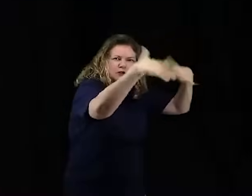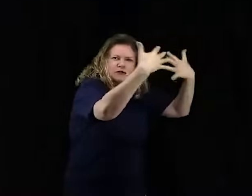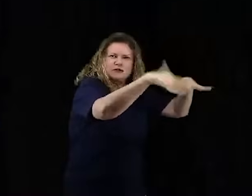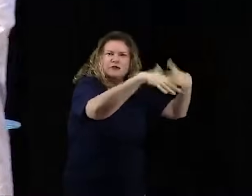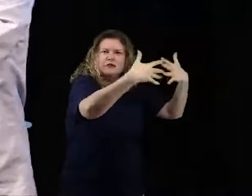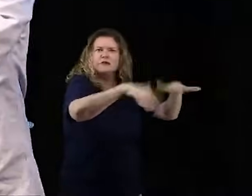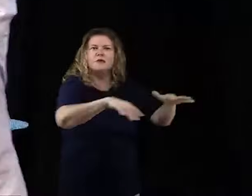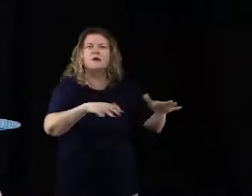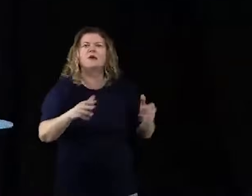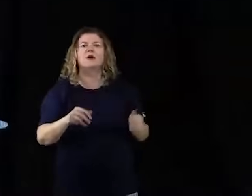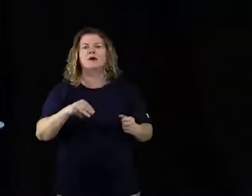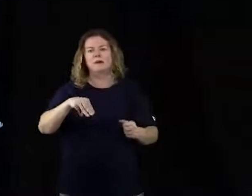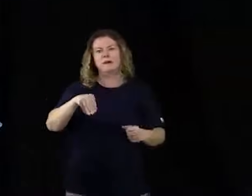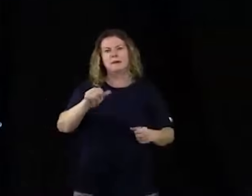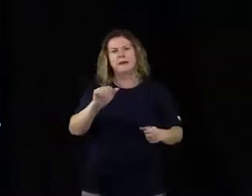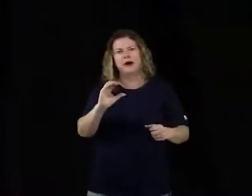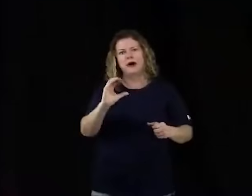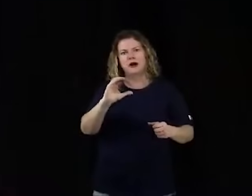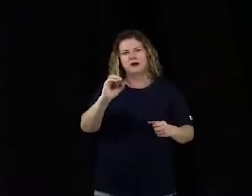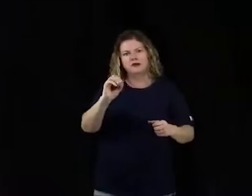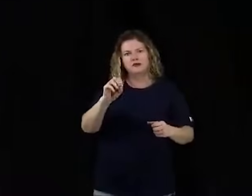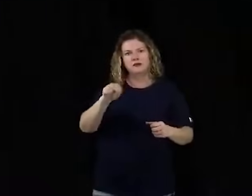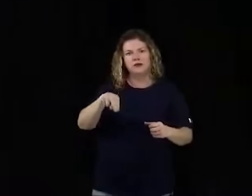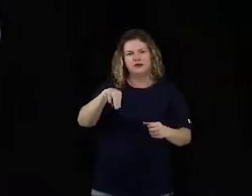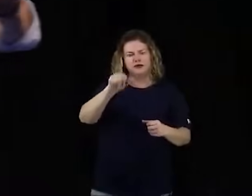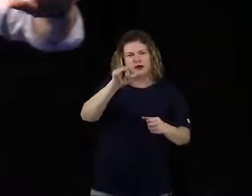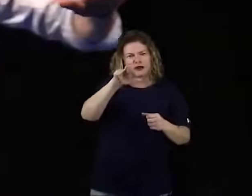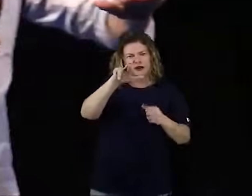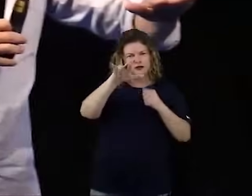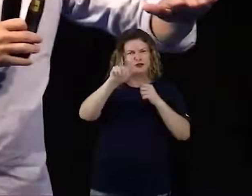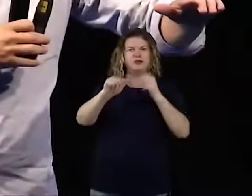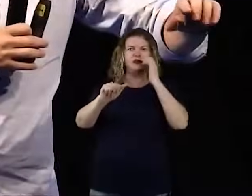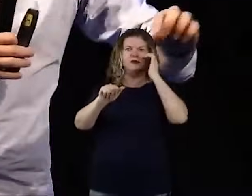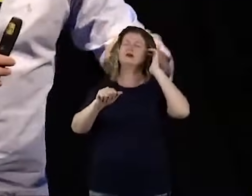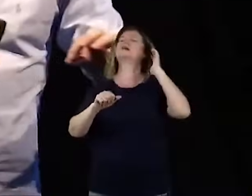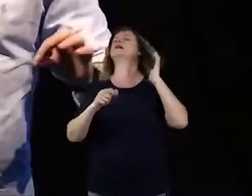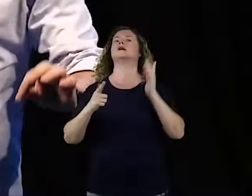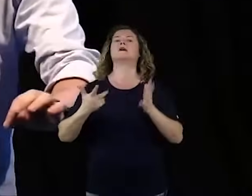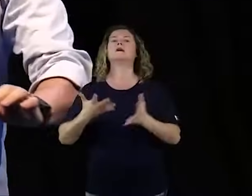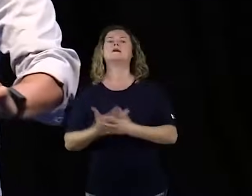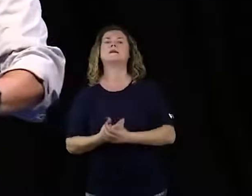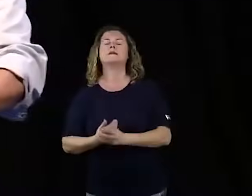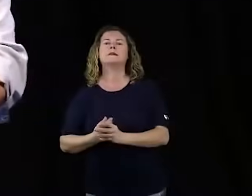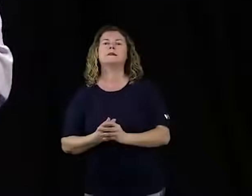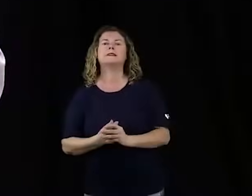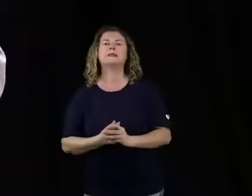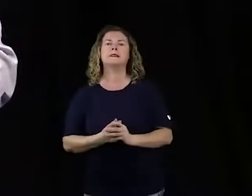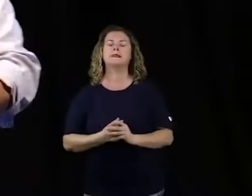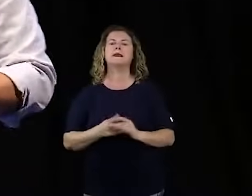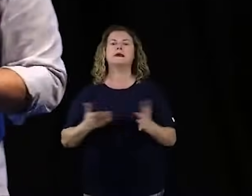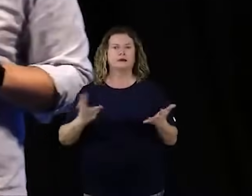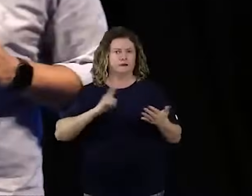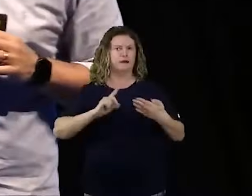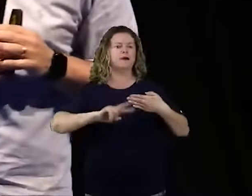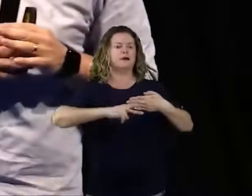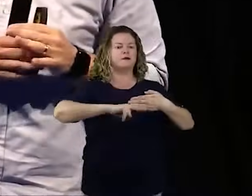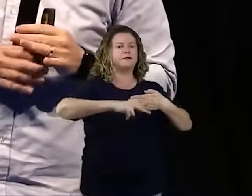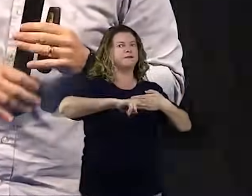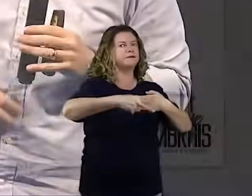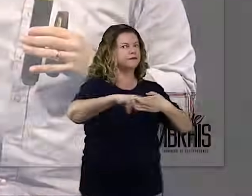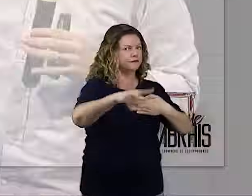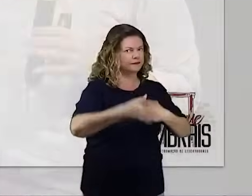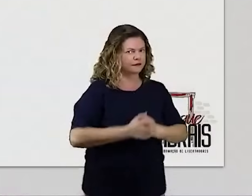profundo gente é tudo a mesma uma coisa as consequências do envolvimento